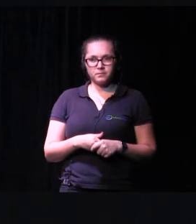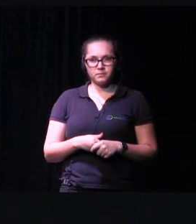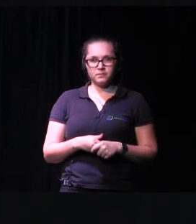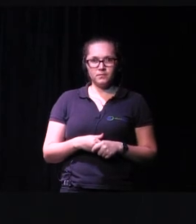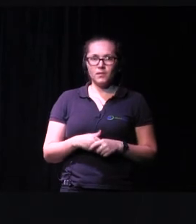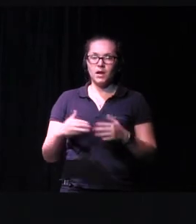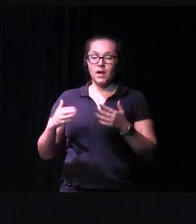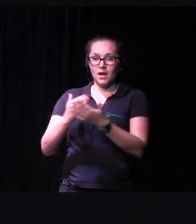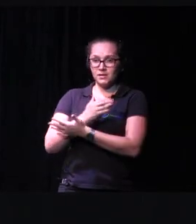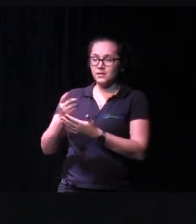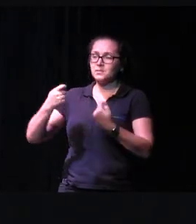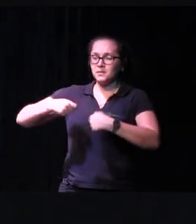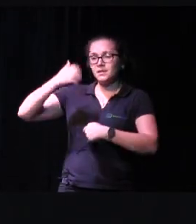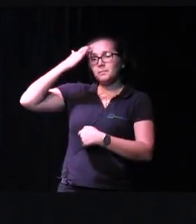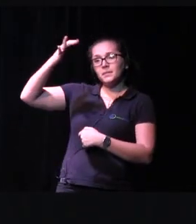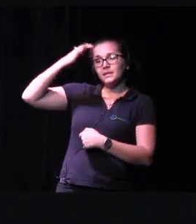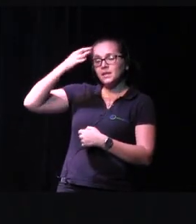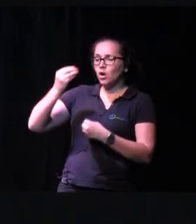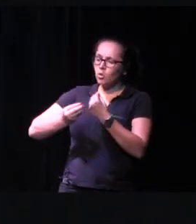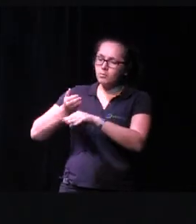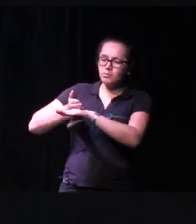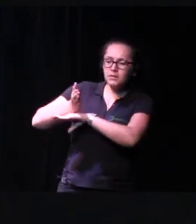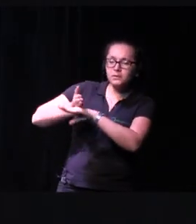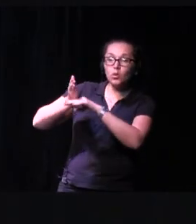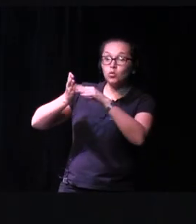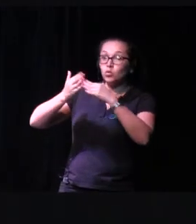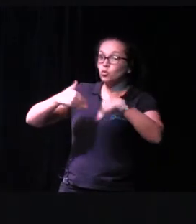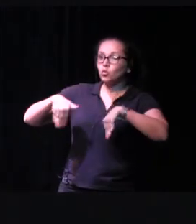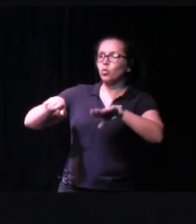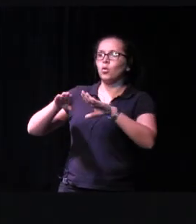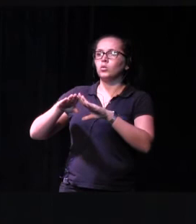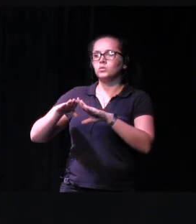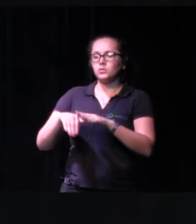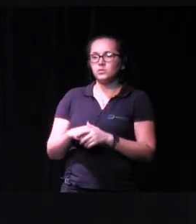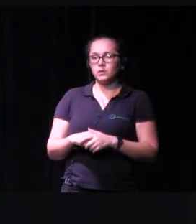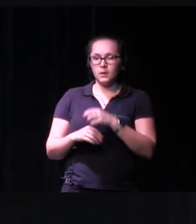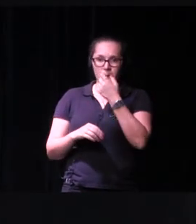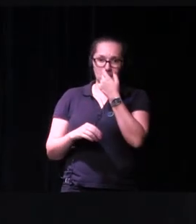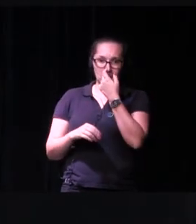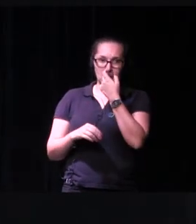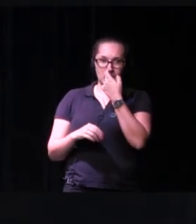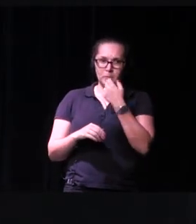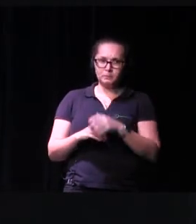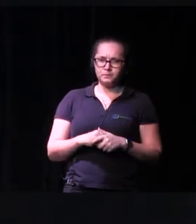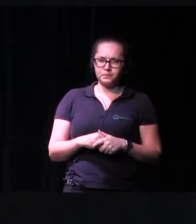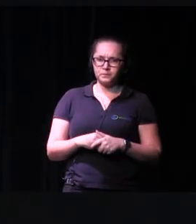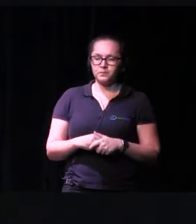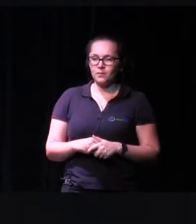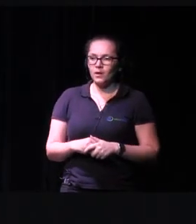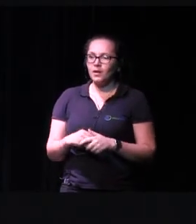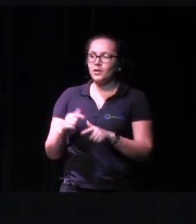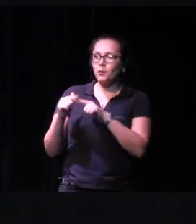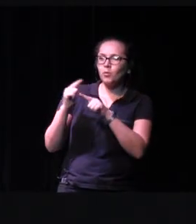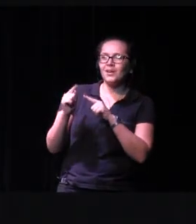Às vezes, tem que se pensar que é uma participação de todos os estamentos. O pouco